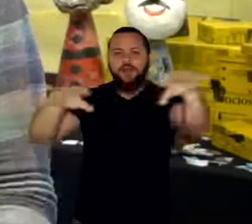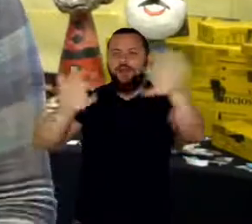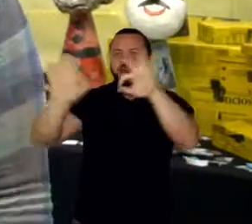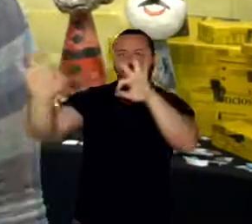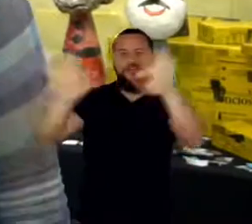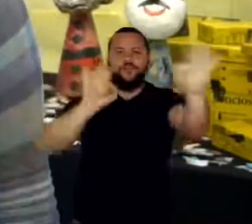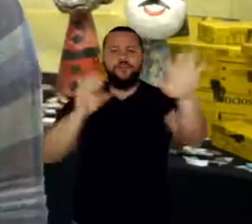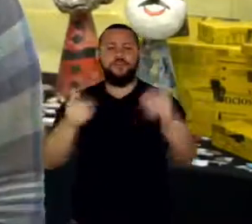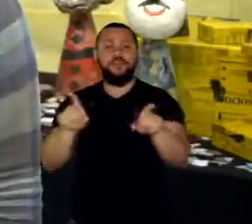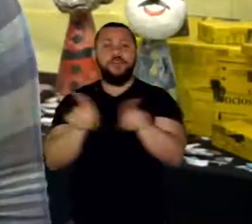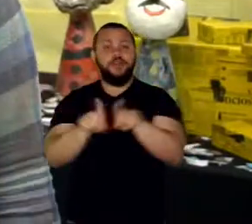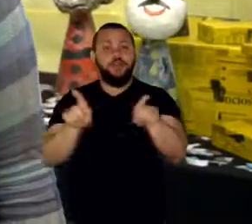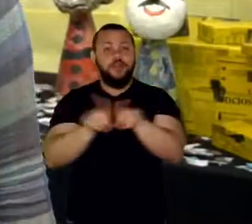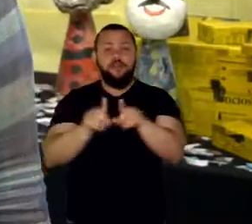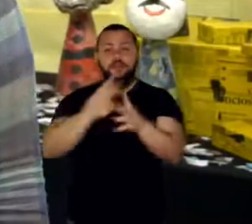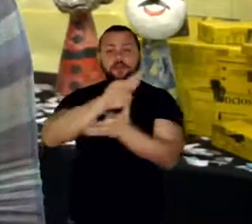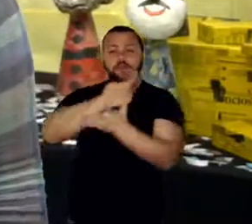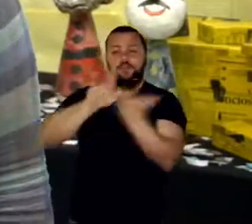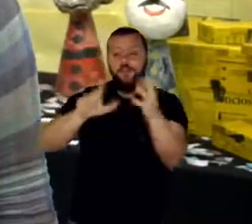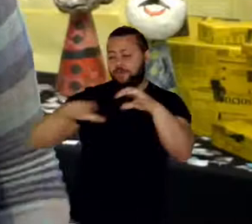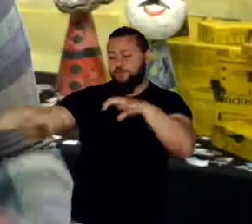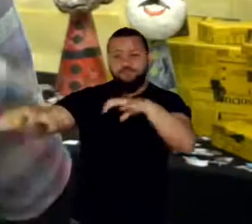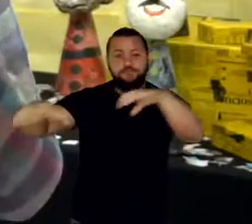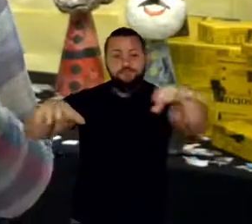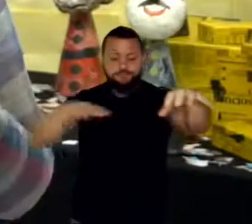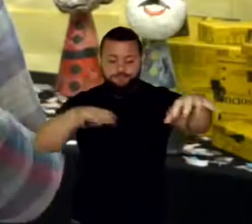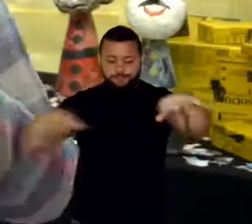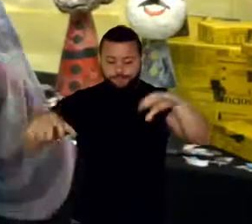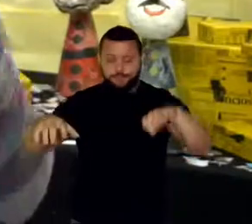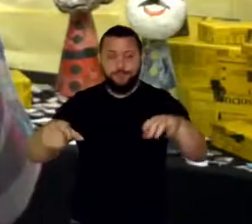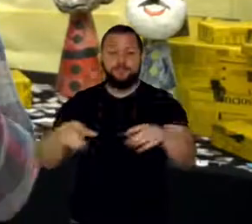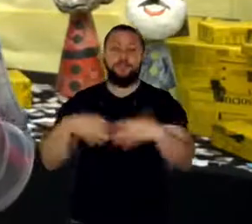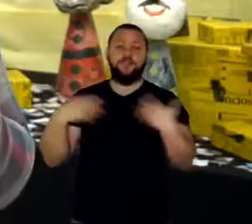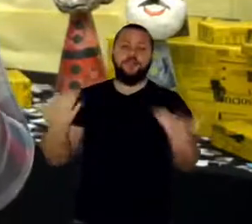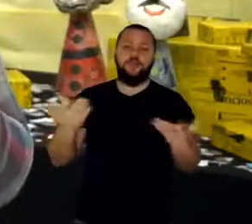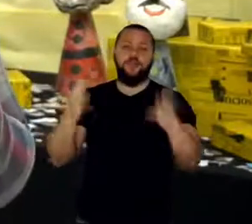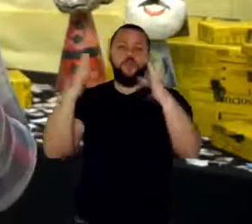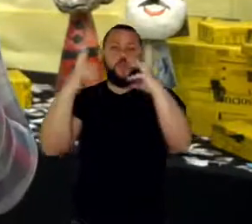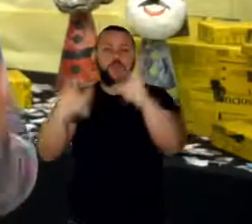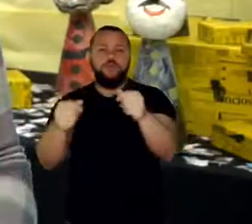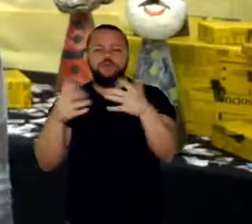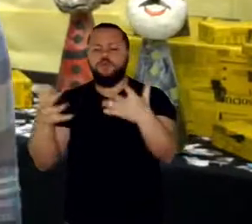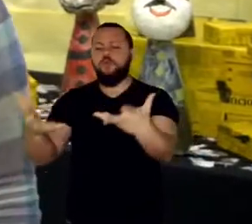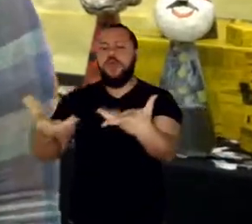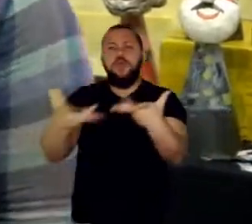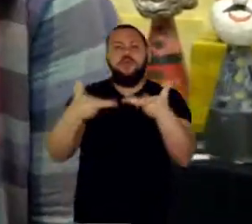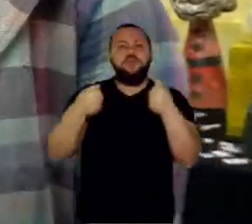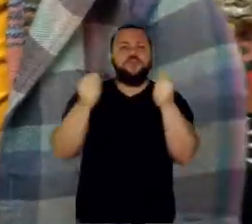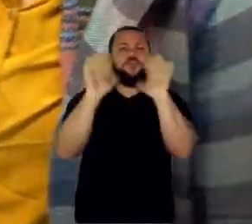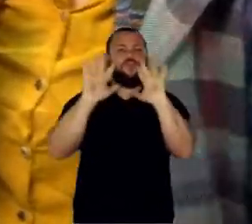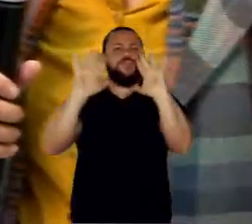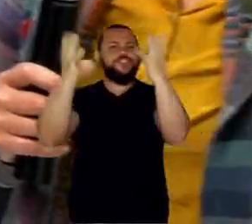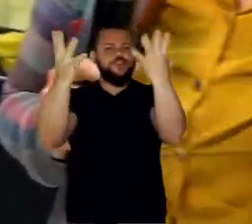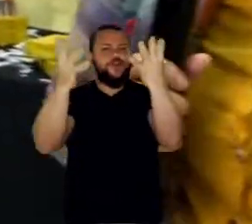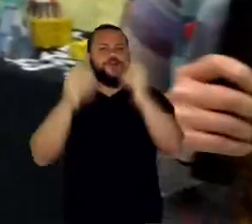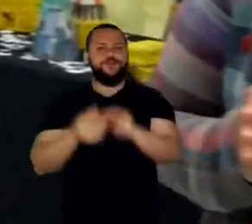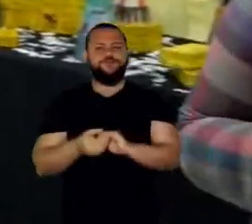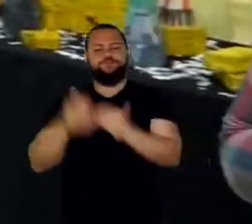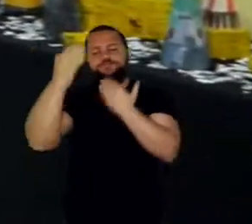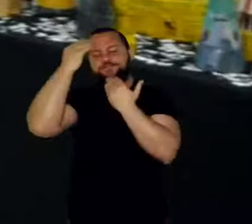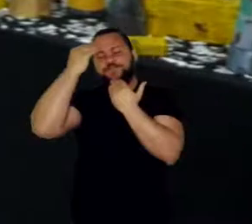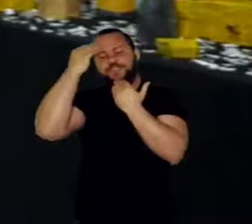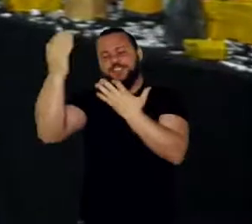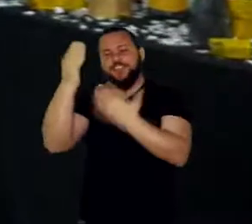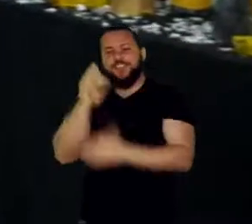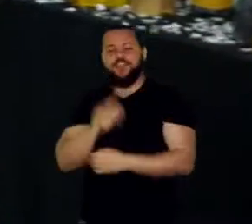também para a região metropolitana. Então, tenham todos um excelente festival. Obrigada, Jaque.